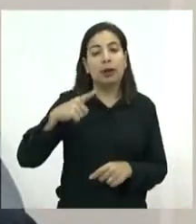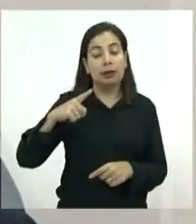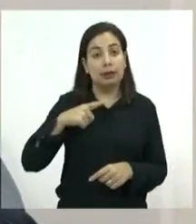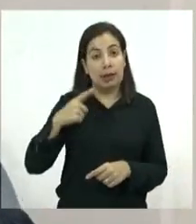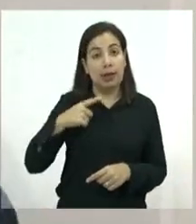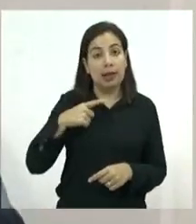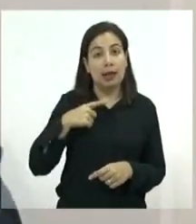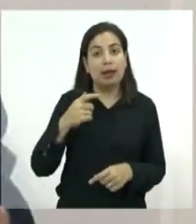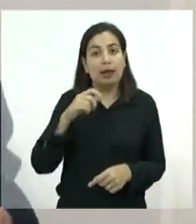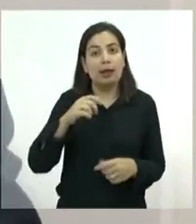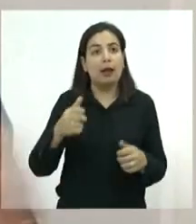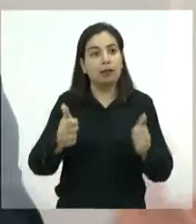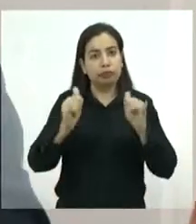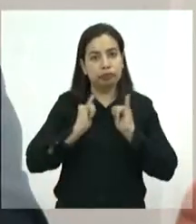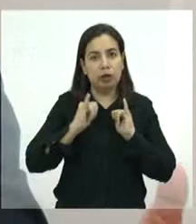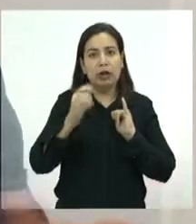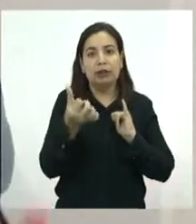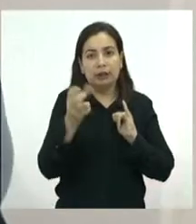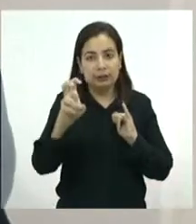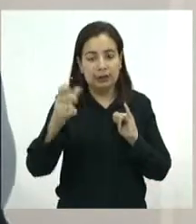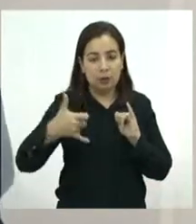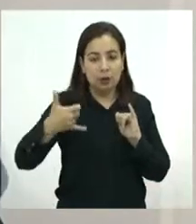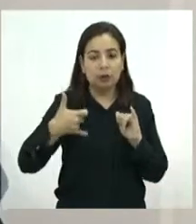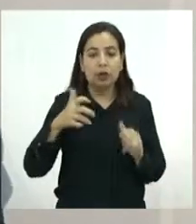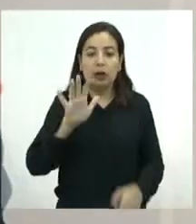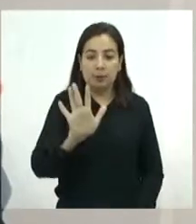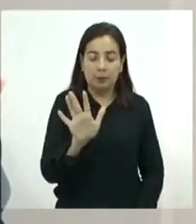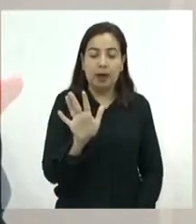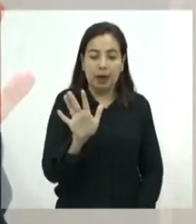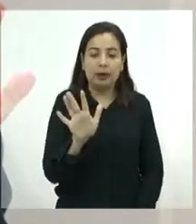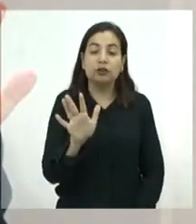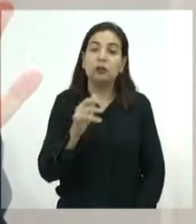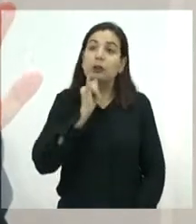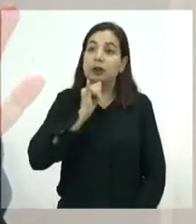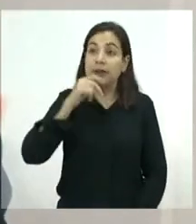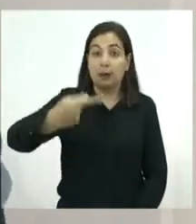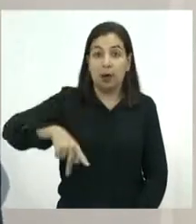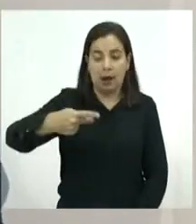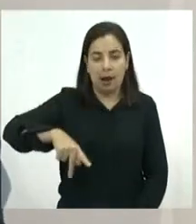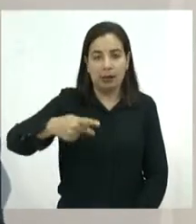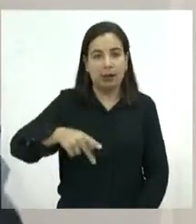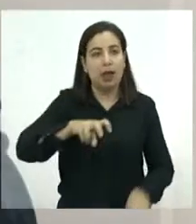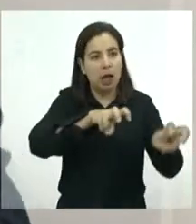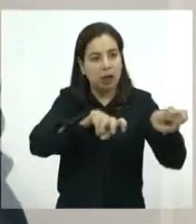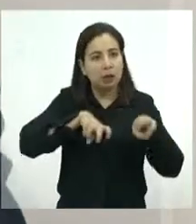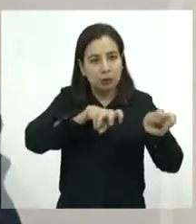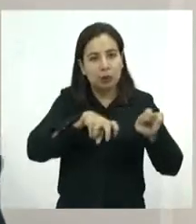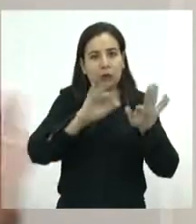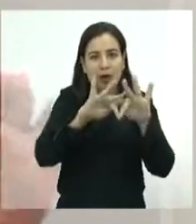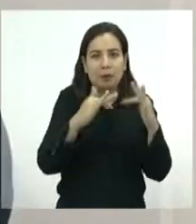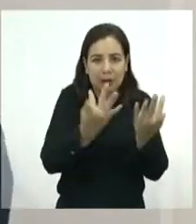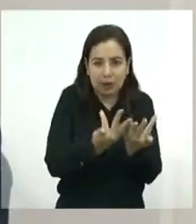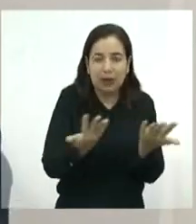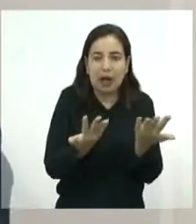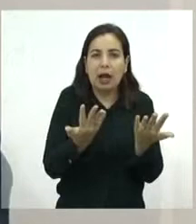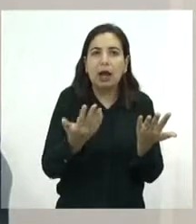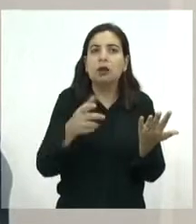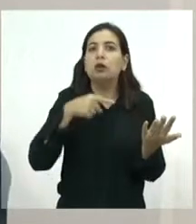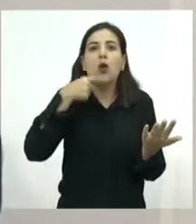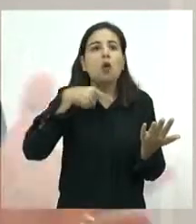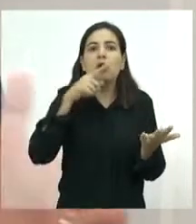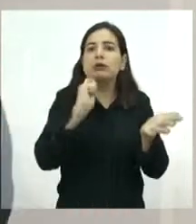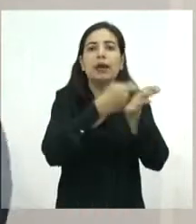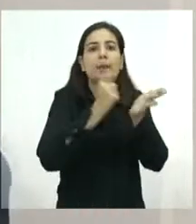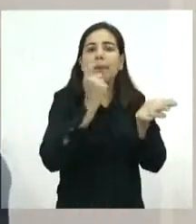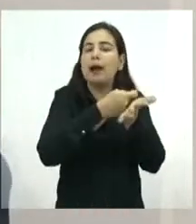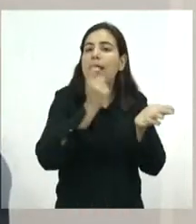porque aqui no Ceará, por exemplo, a cada 10 anos, 6 são de seca. Então, o agricultor familiar cearense não consegue contribuir com a